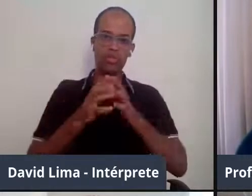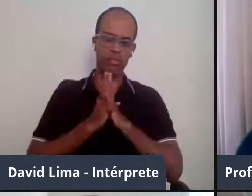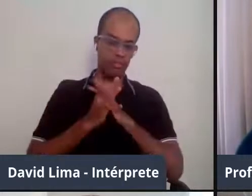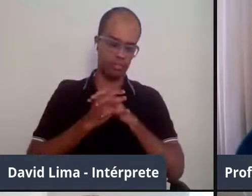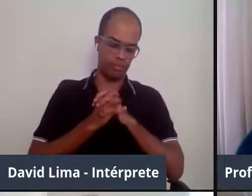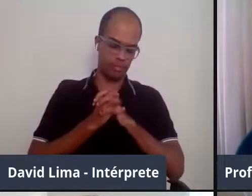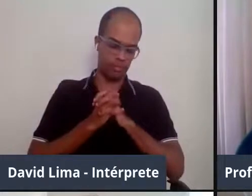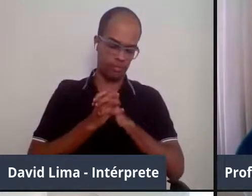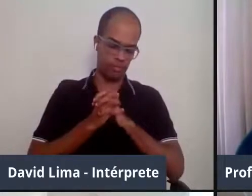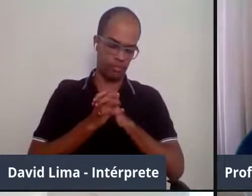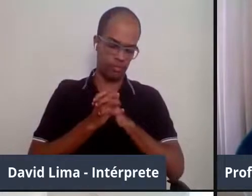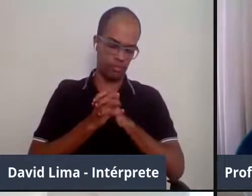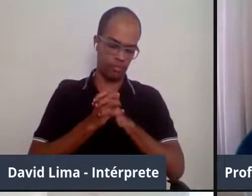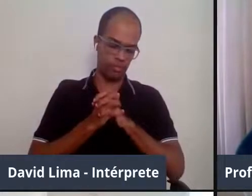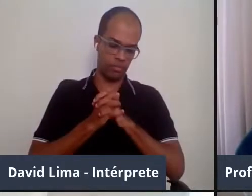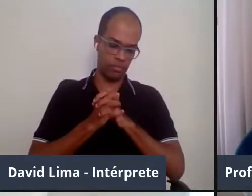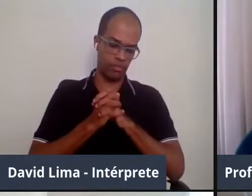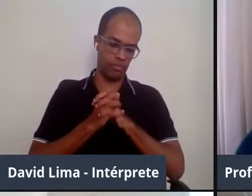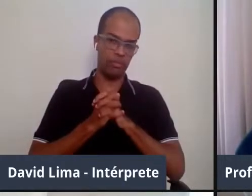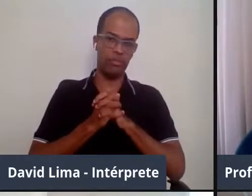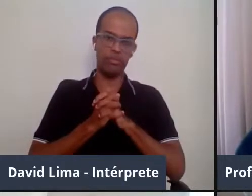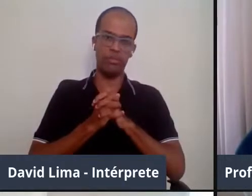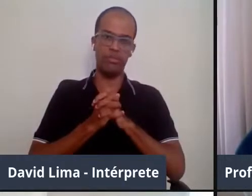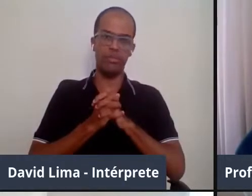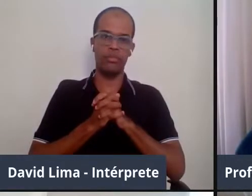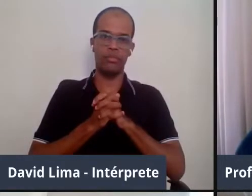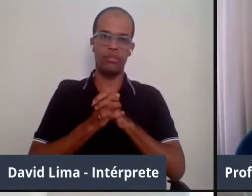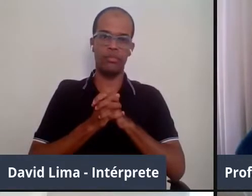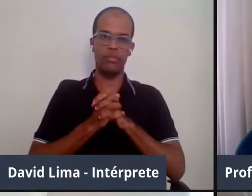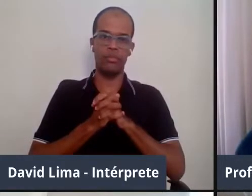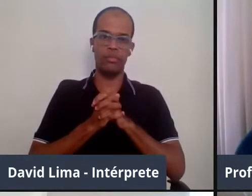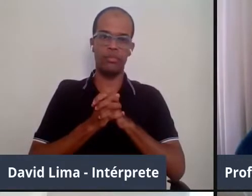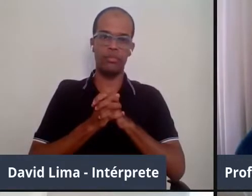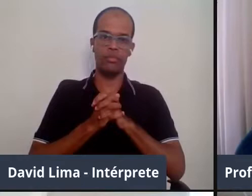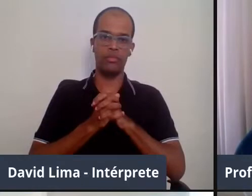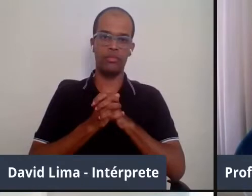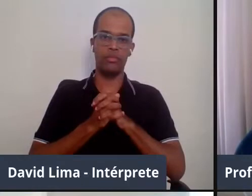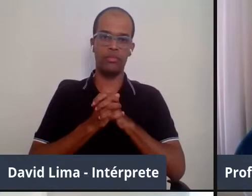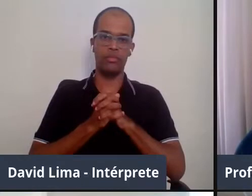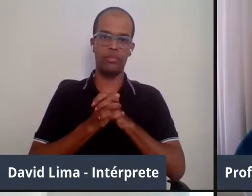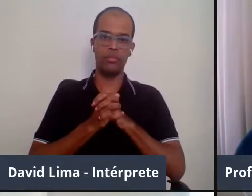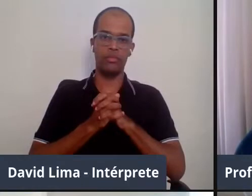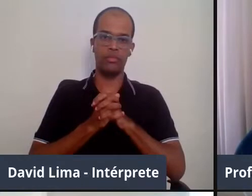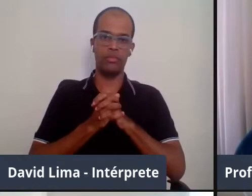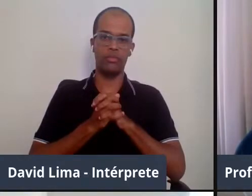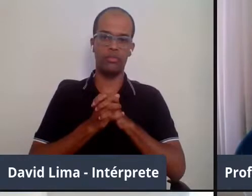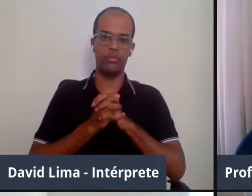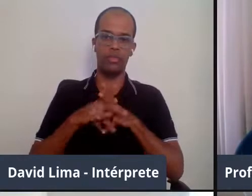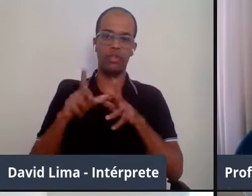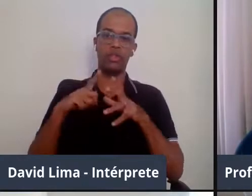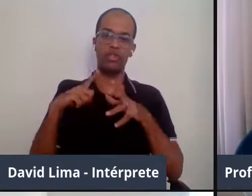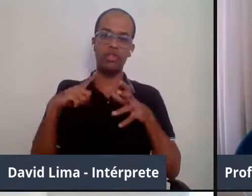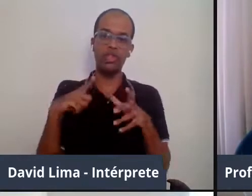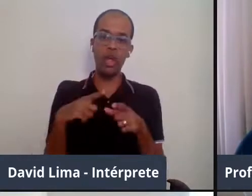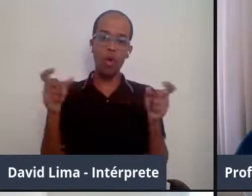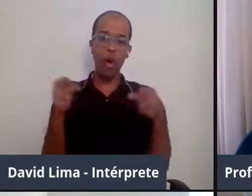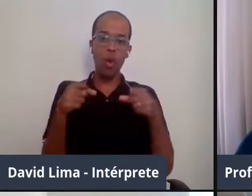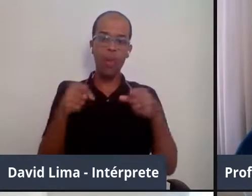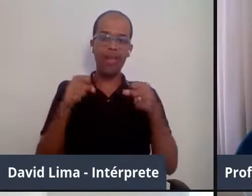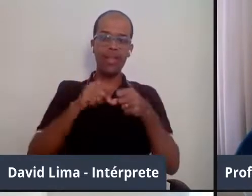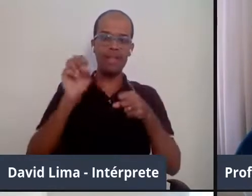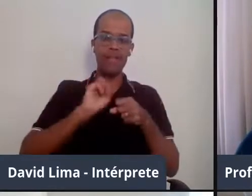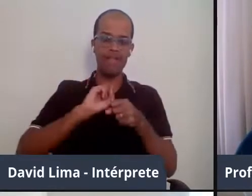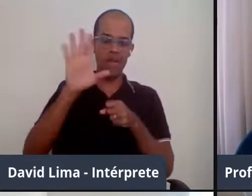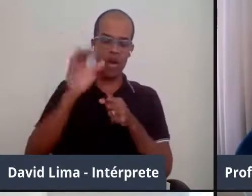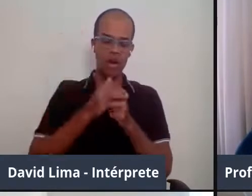Então, a gente fica um pouco frustrado porque a gente vê, de um lado, temos competências formadas fora, que não